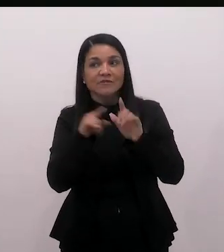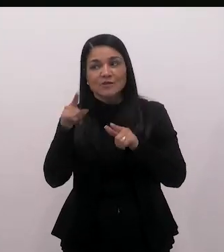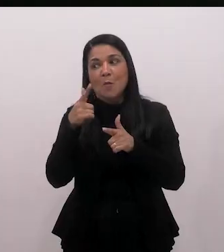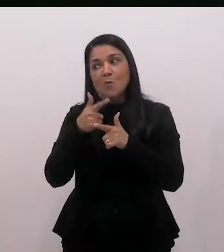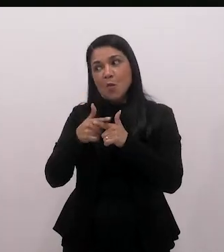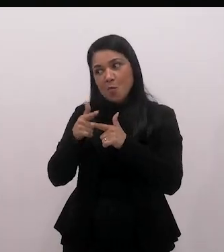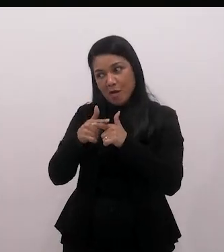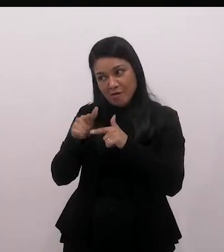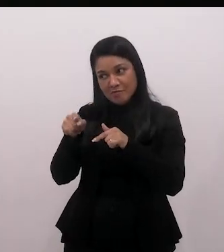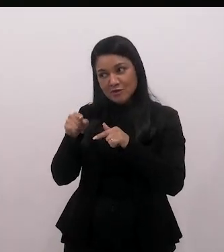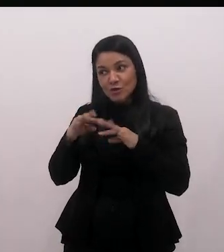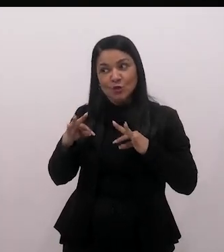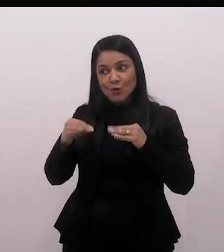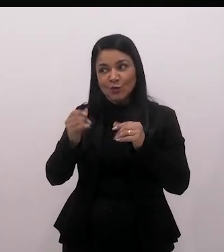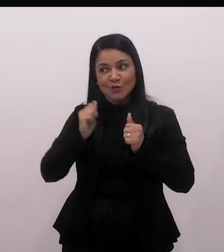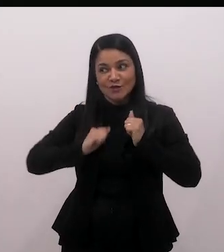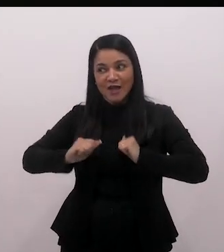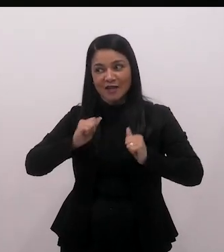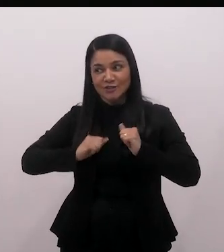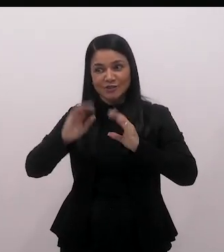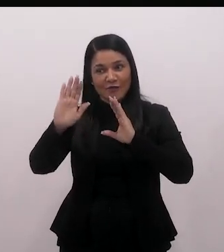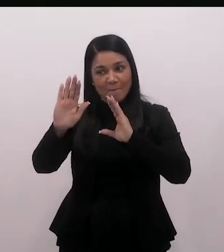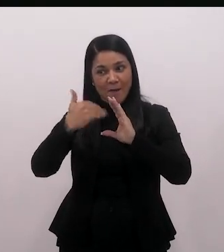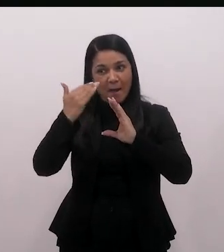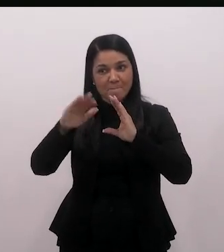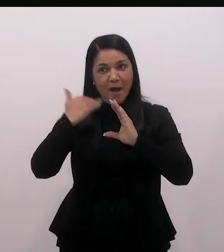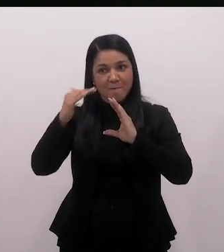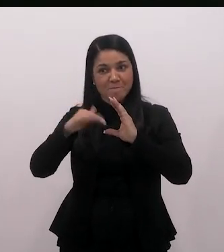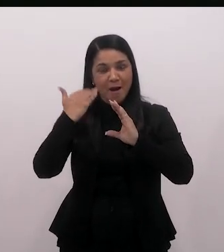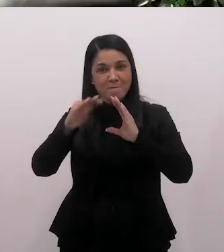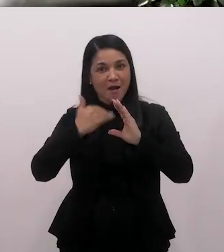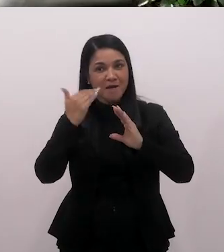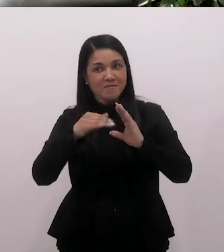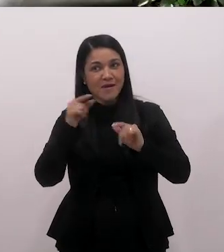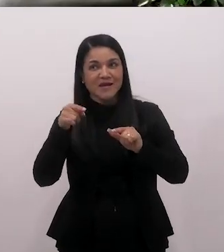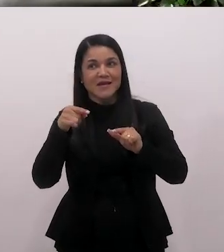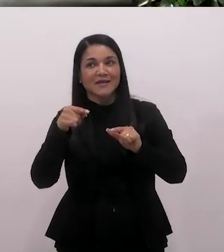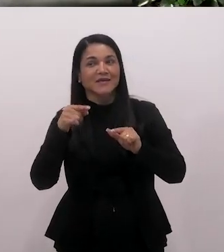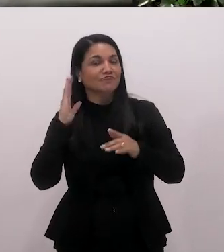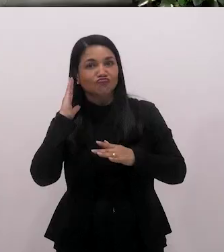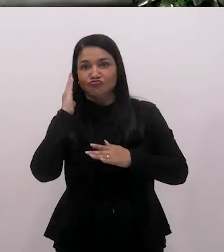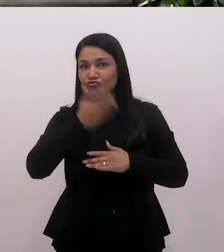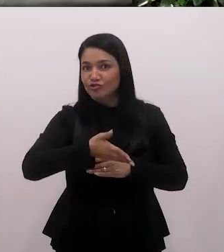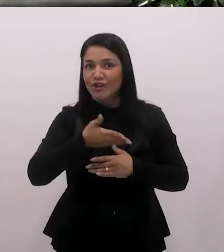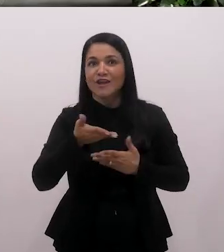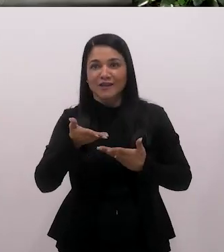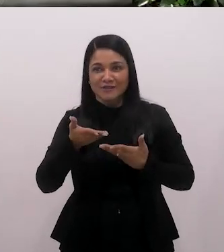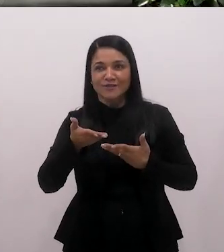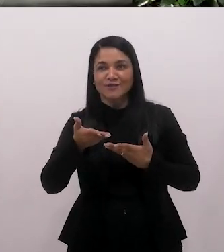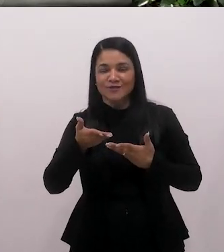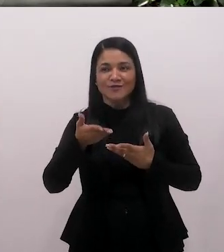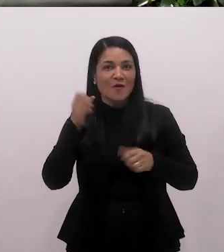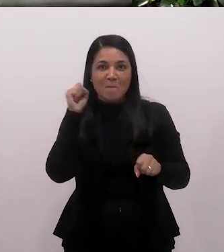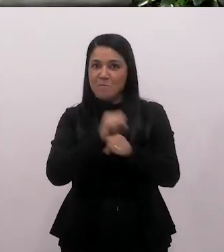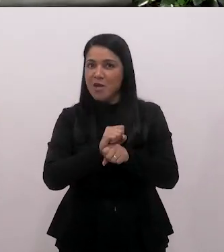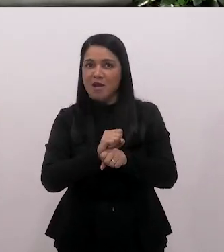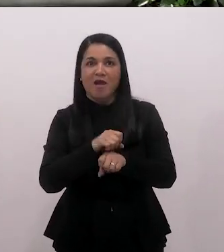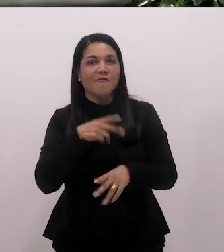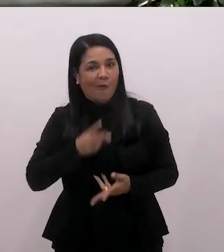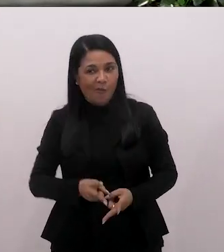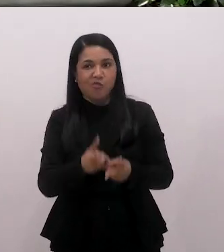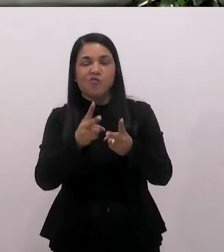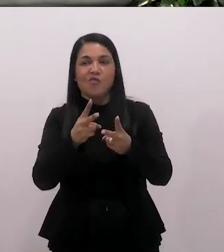Você arranjou um problema para você, porque agora todos os artistas vão começar a te escrever agora sem parar. Na verdade, não